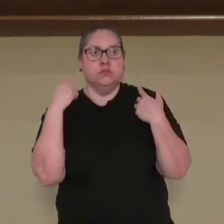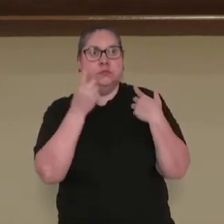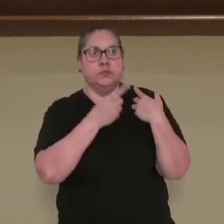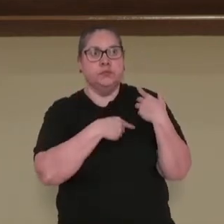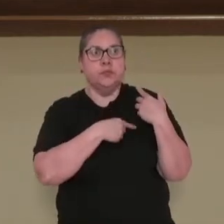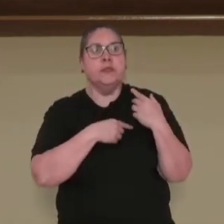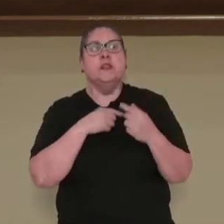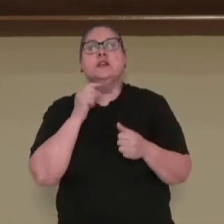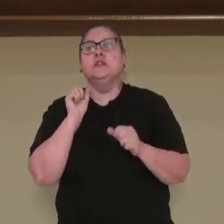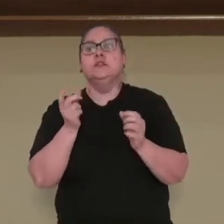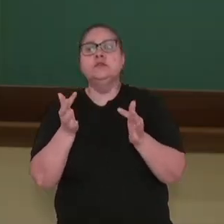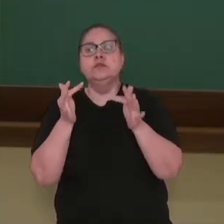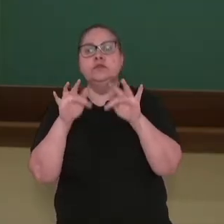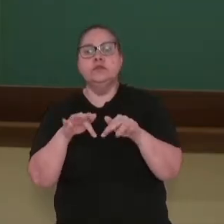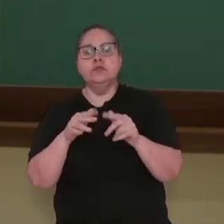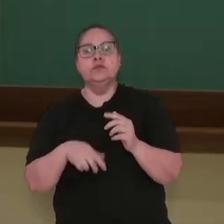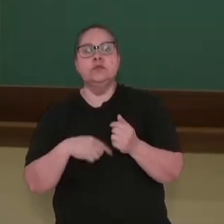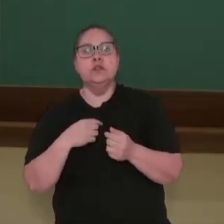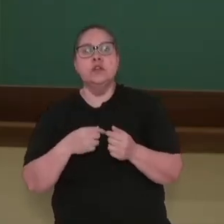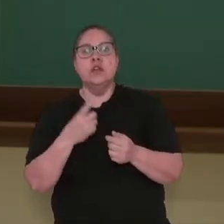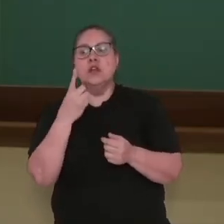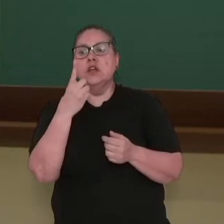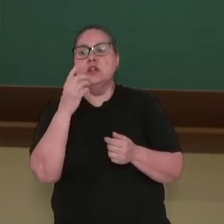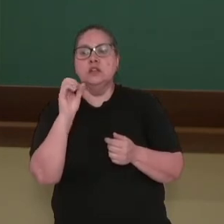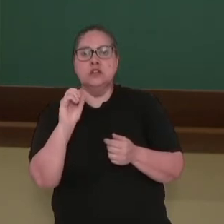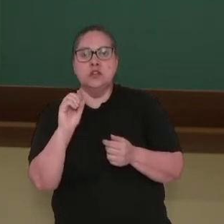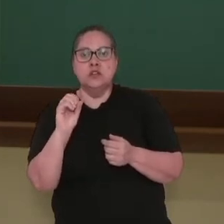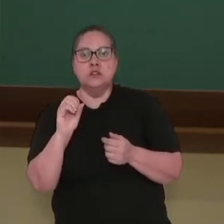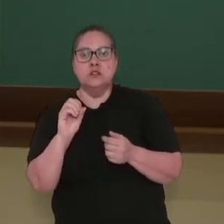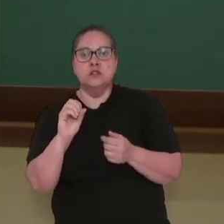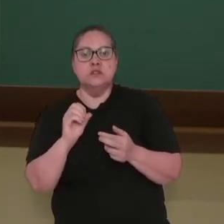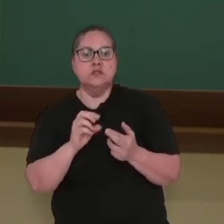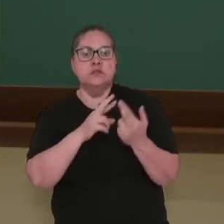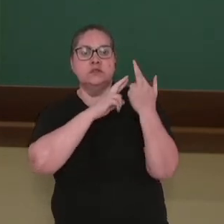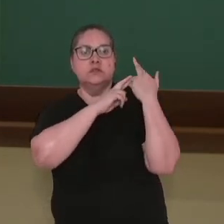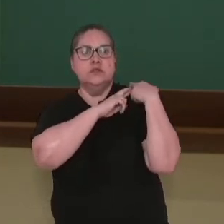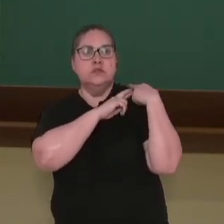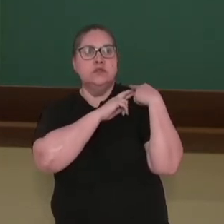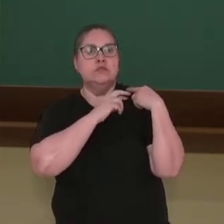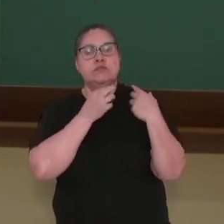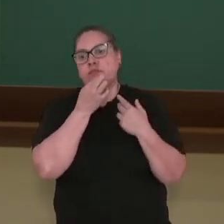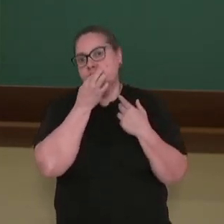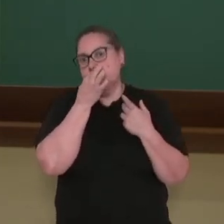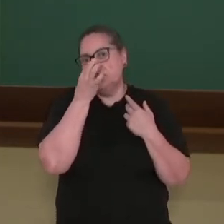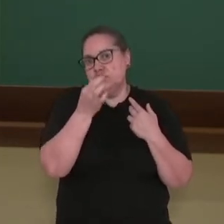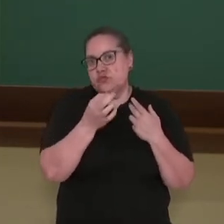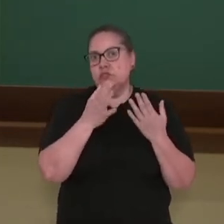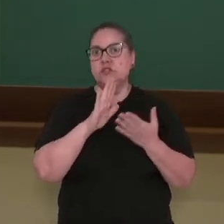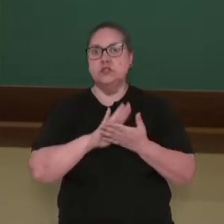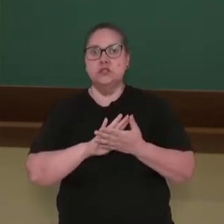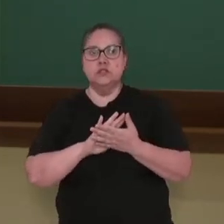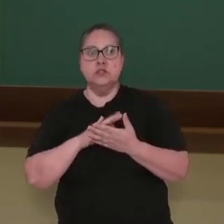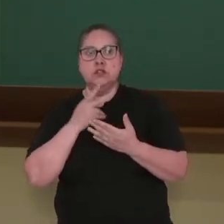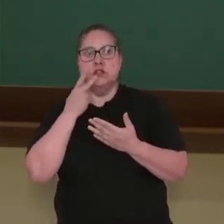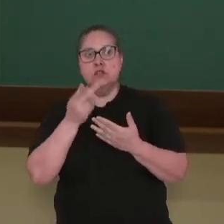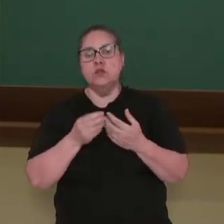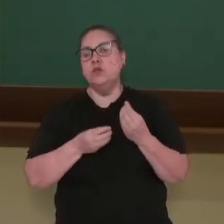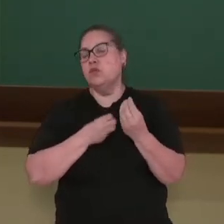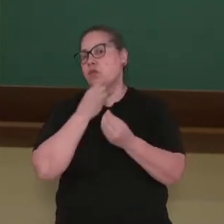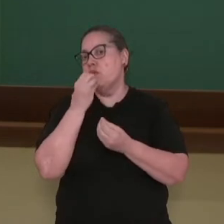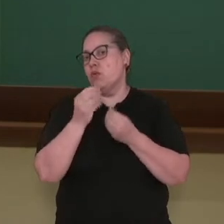agido com responsabilidade social? Coisas simples, né? Essa de não jogar lixo na rua, de ajudar o próximo,